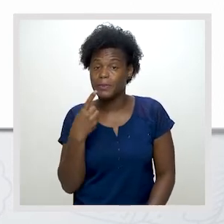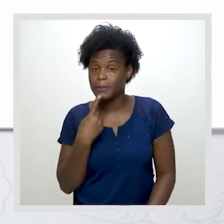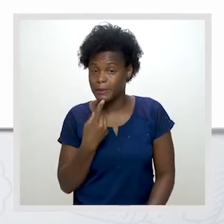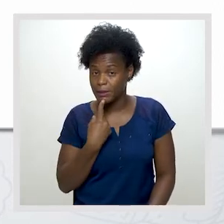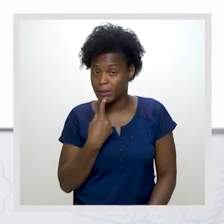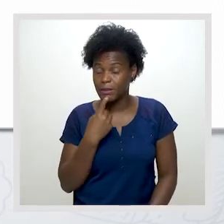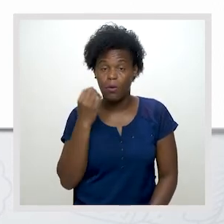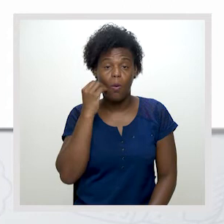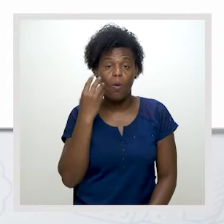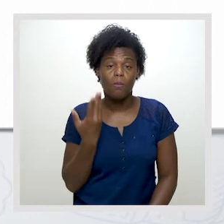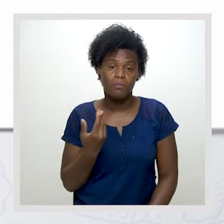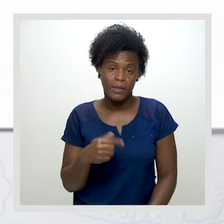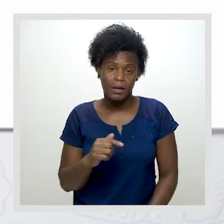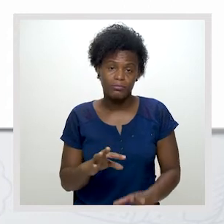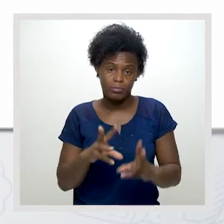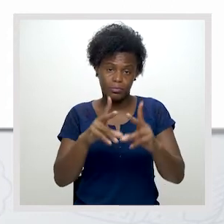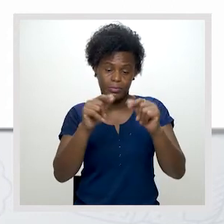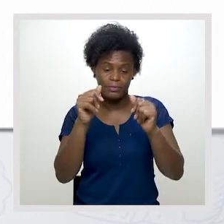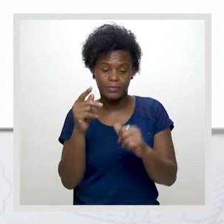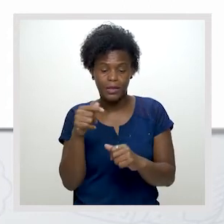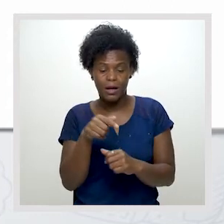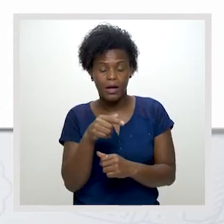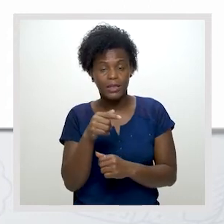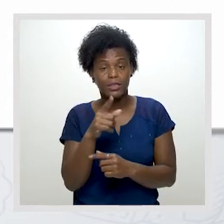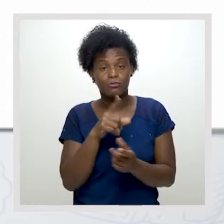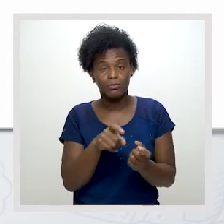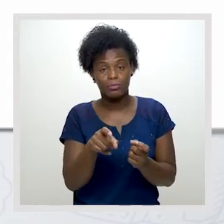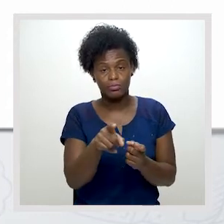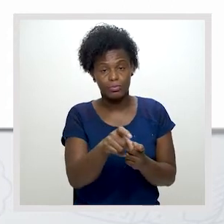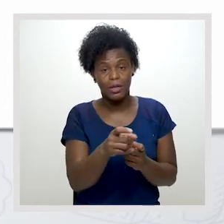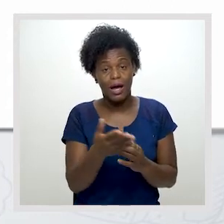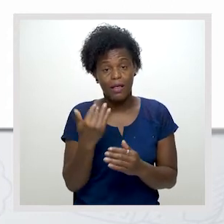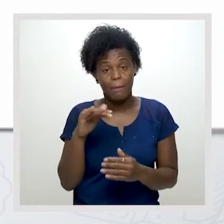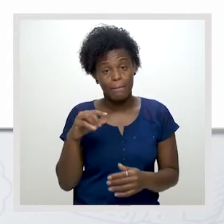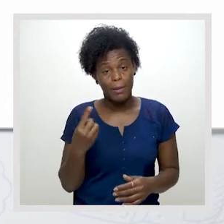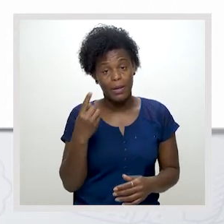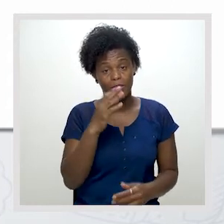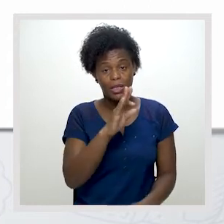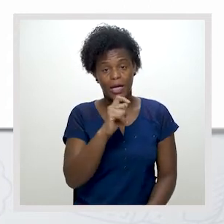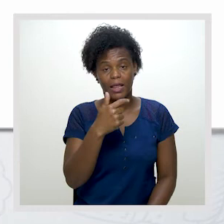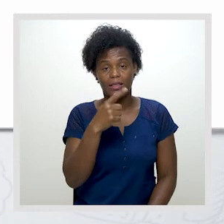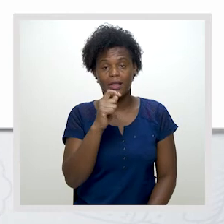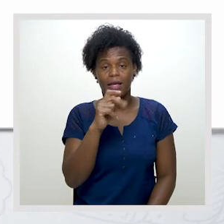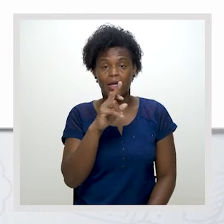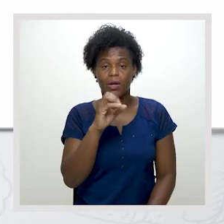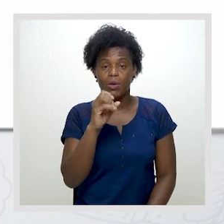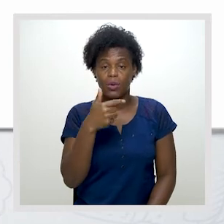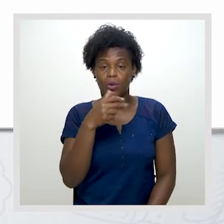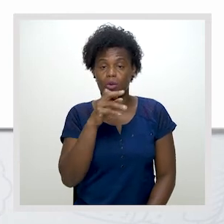entender como teriam evoluído essas bactérias, que são os primeiros heterotróficos,